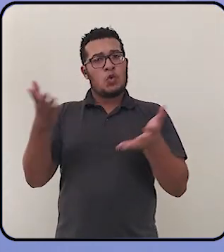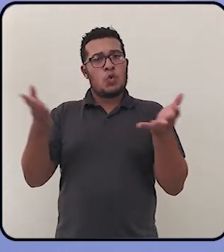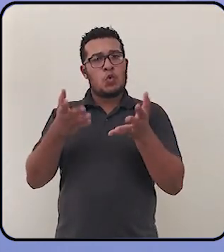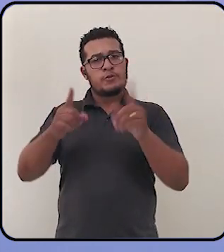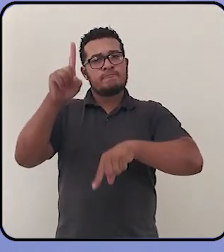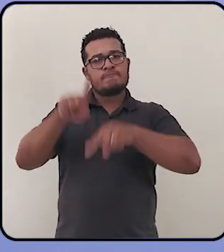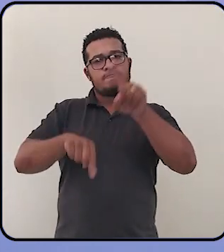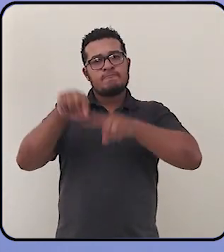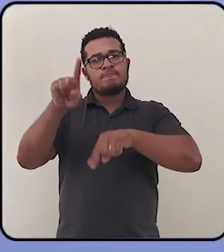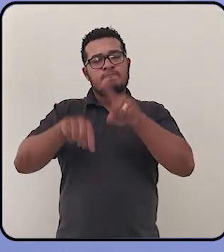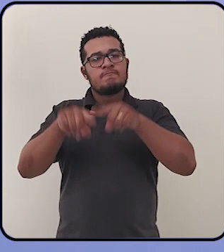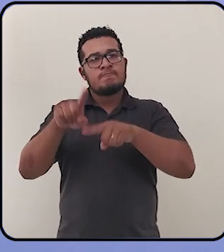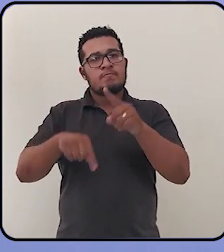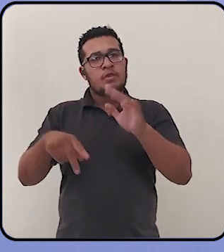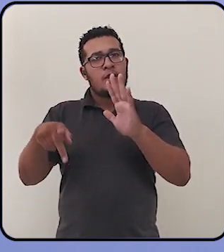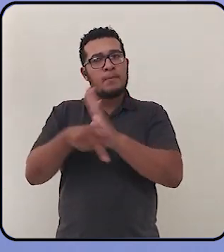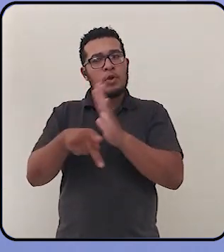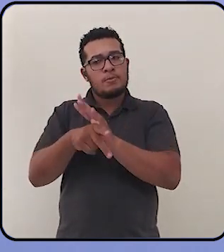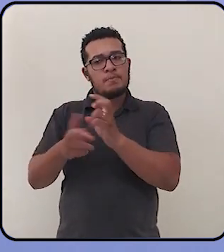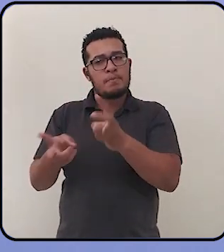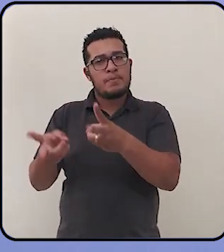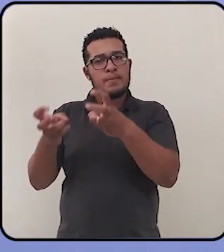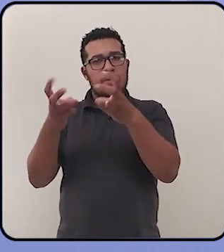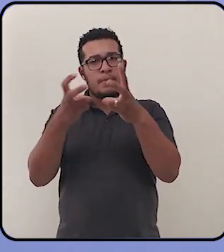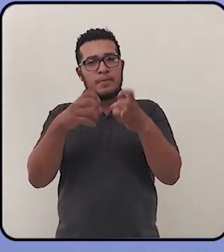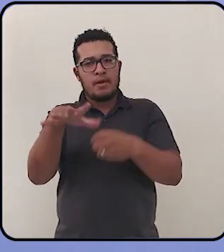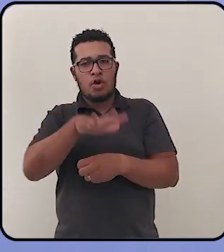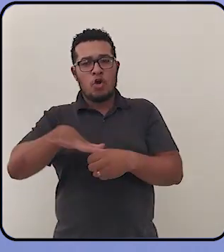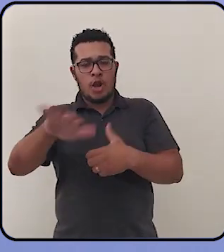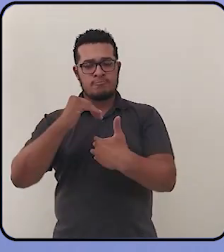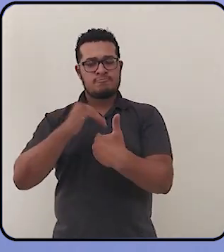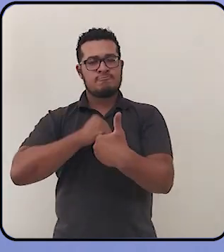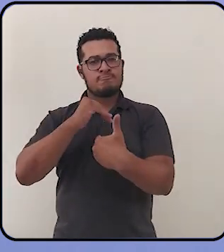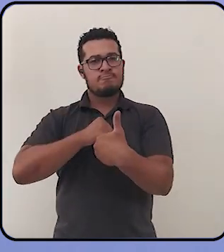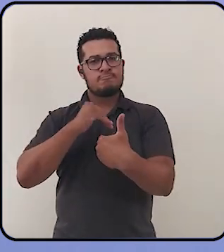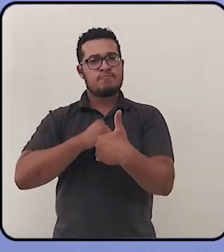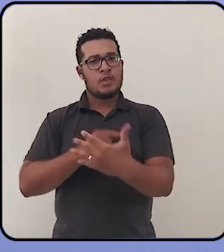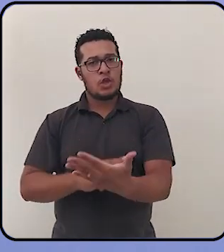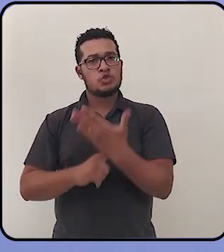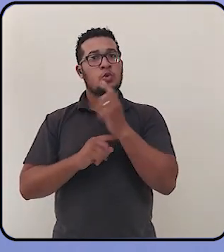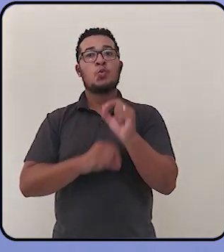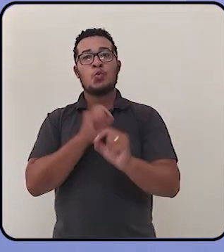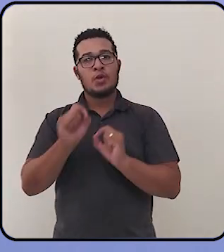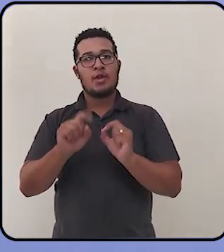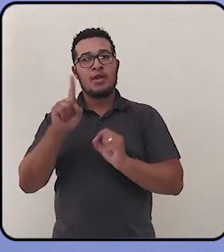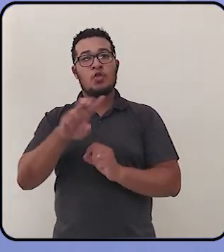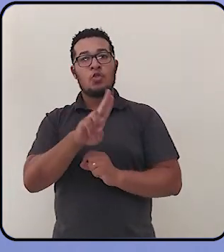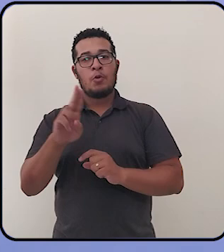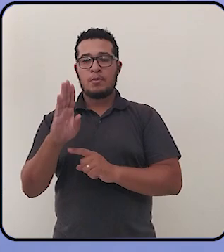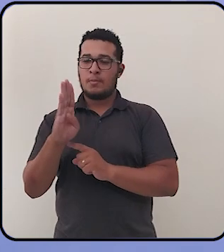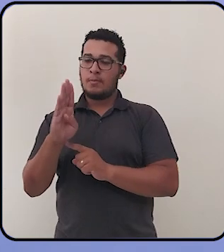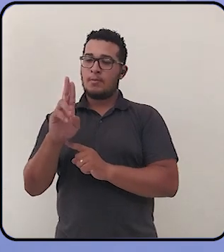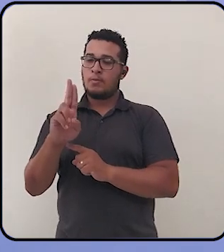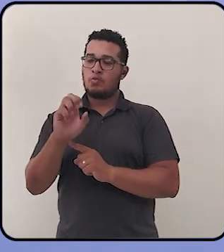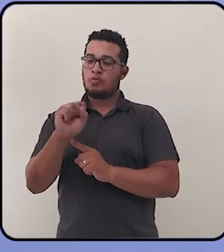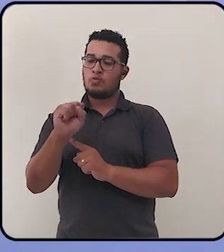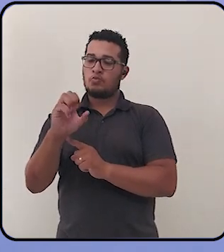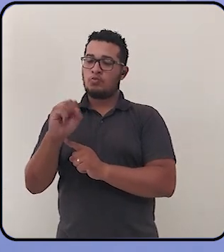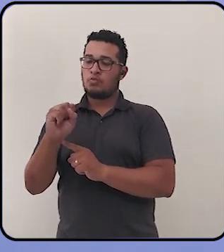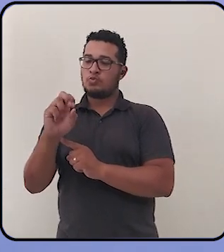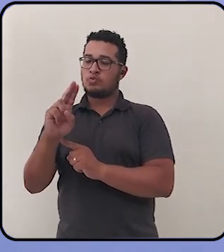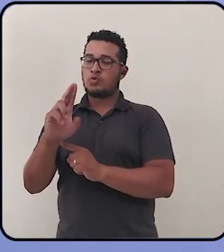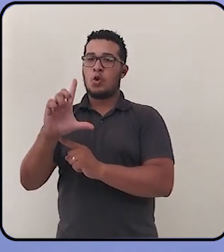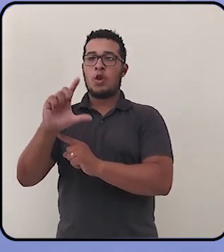temos para se orientar no espaço geográfico é a bússola. A bússola